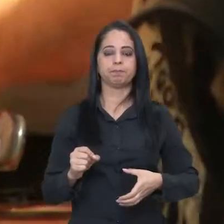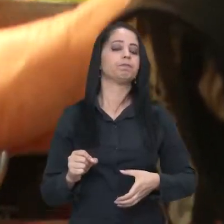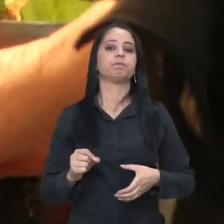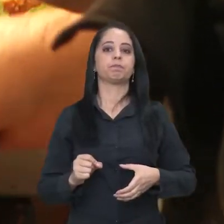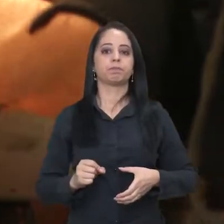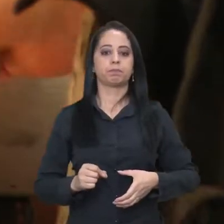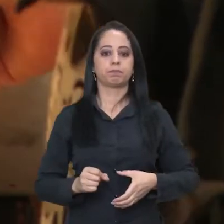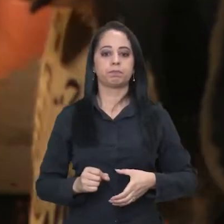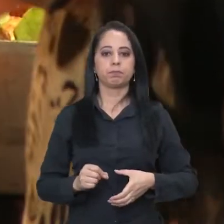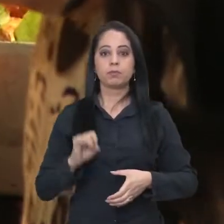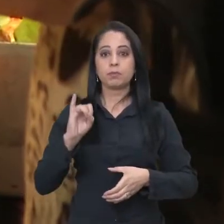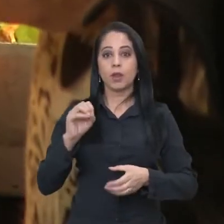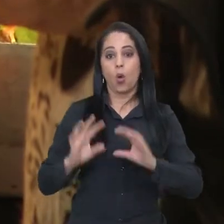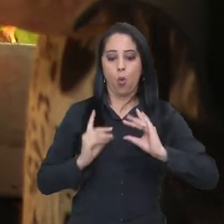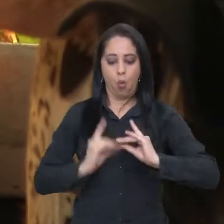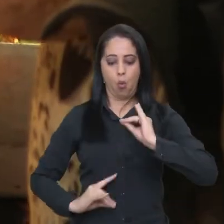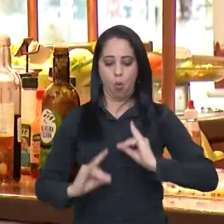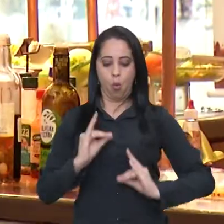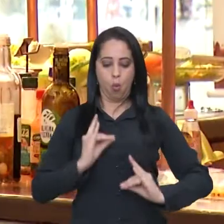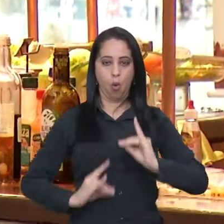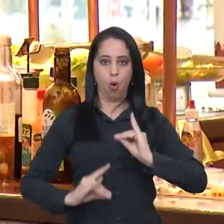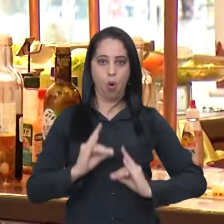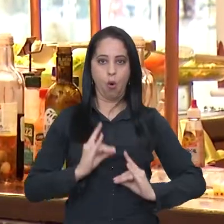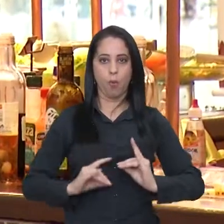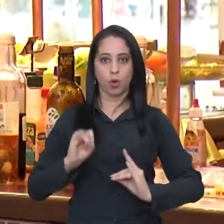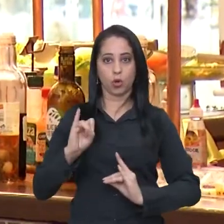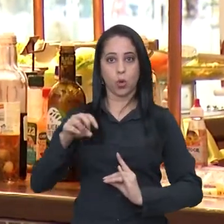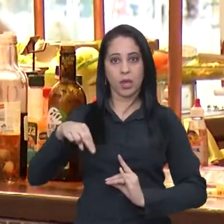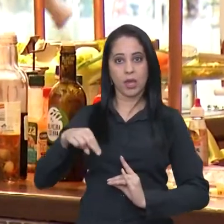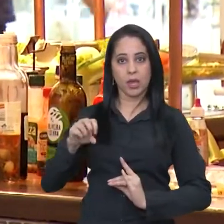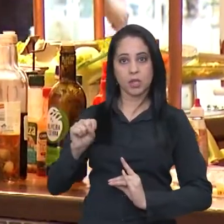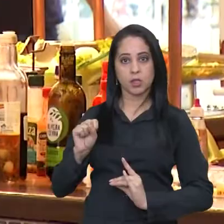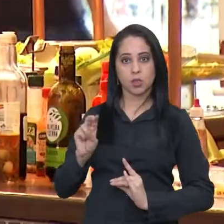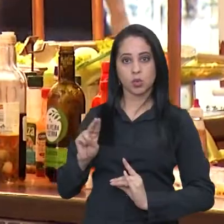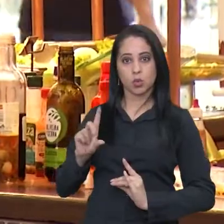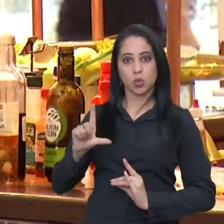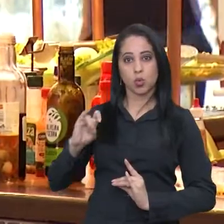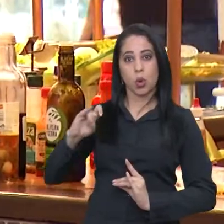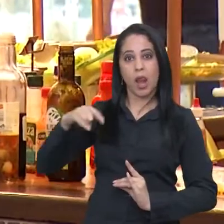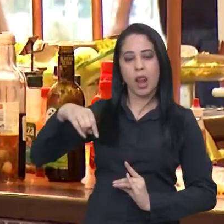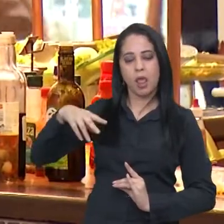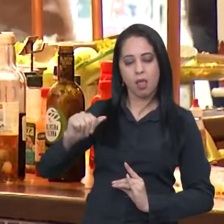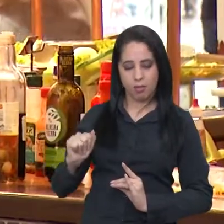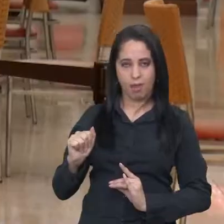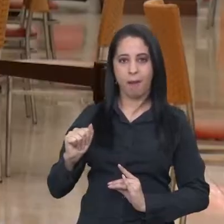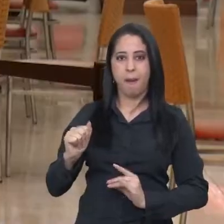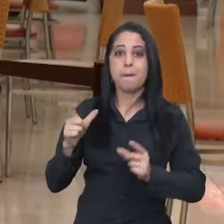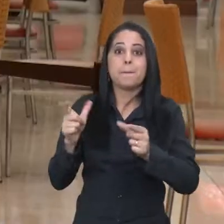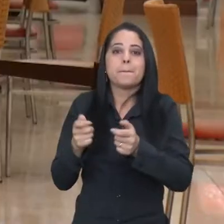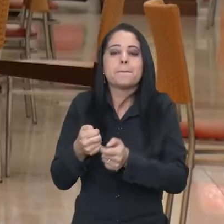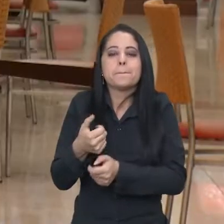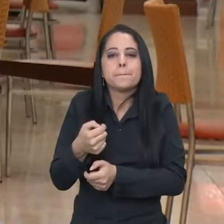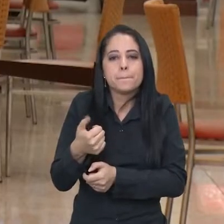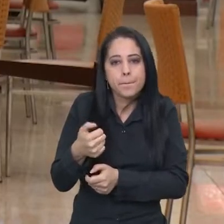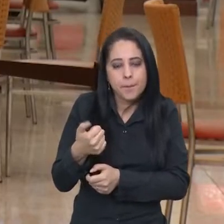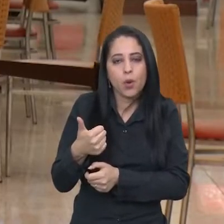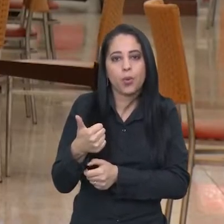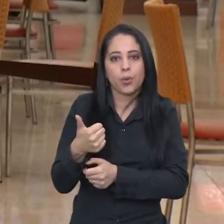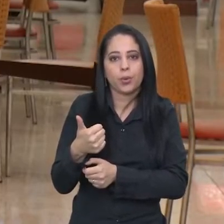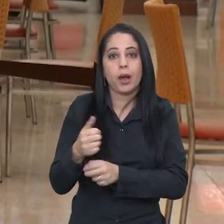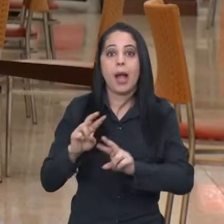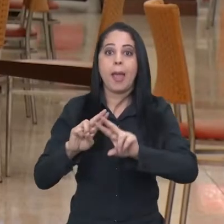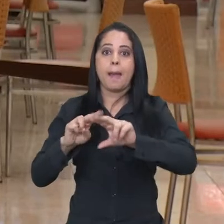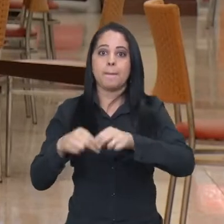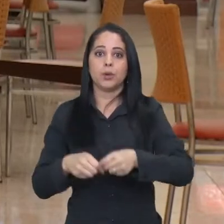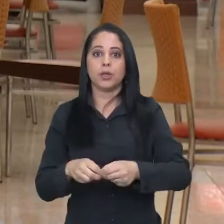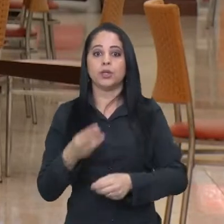absorção da insulina, que é aquele hormônio que regula a glicose no sangue e que garante energia para o organismo, elevando os níveis